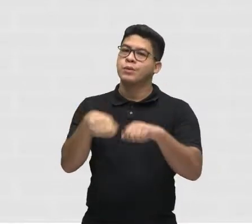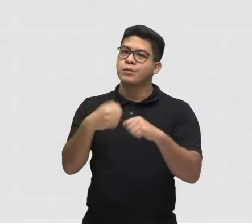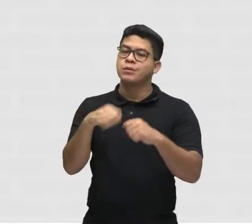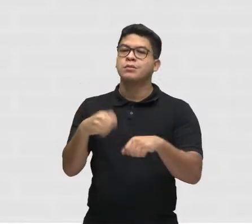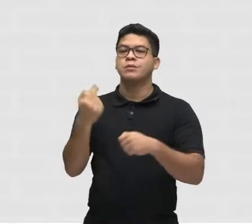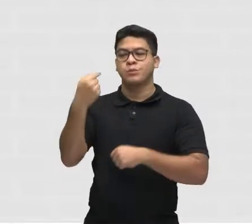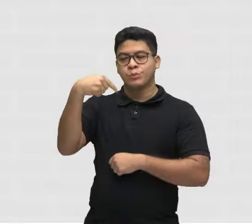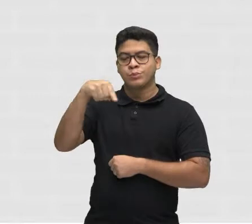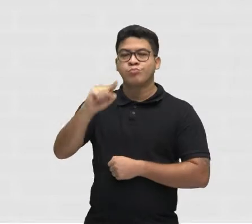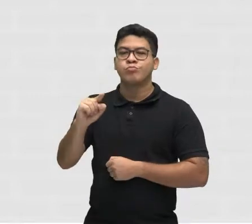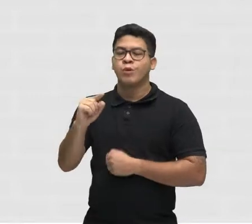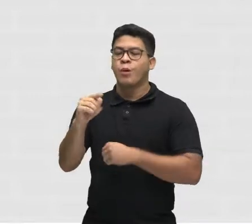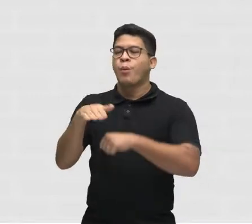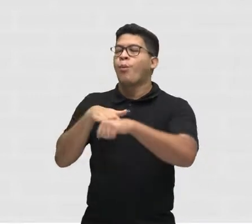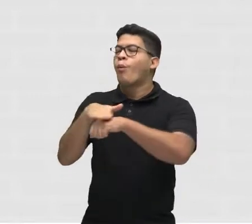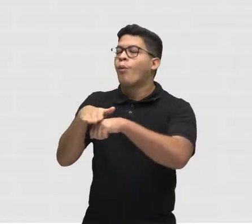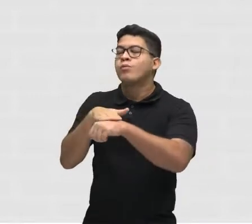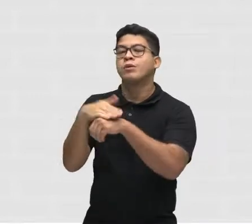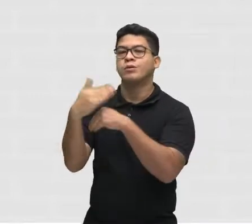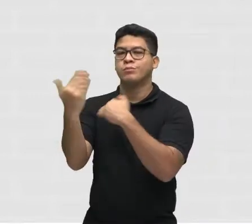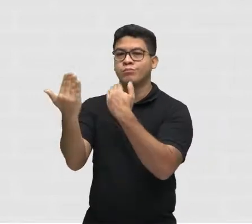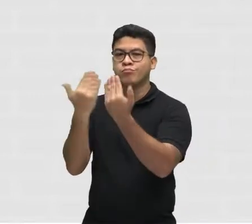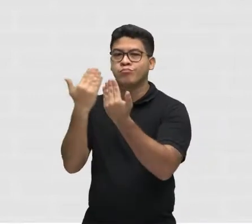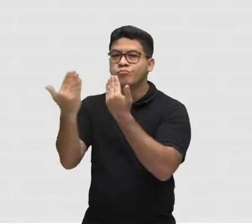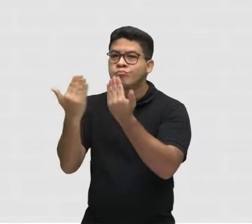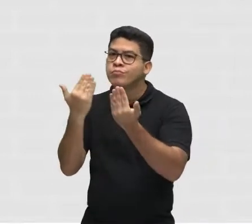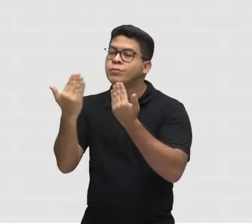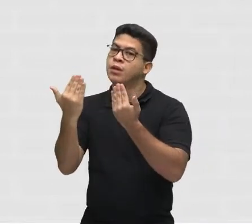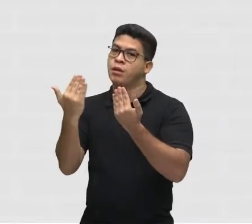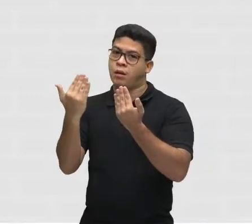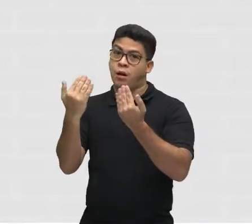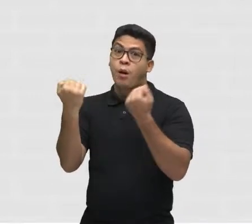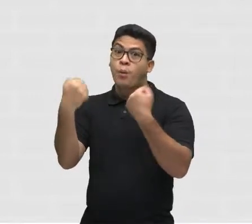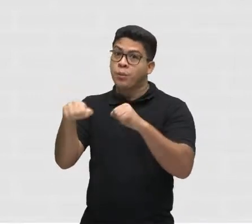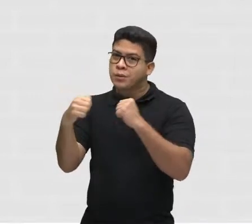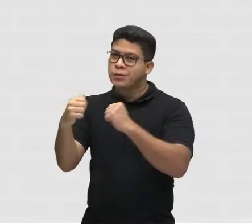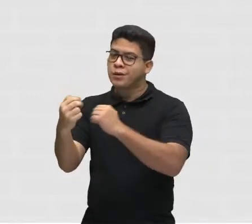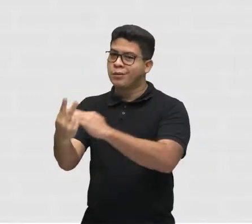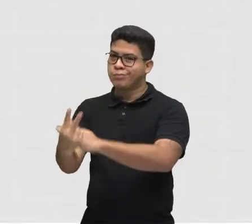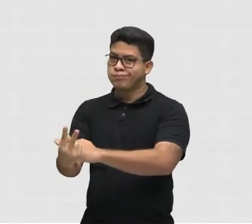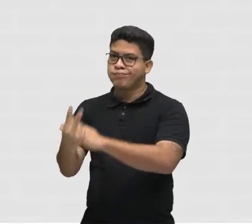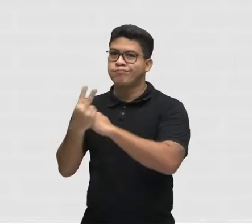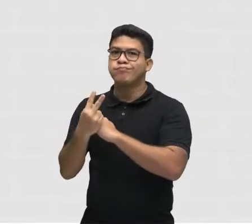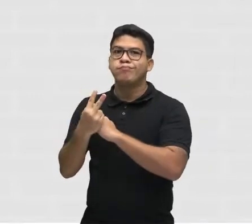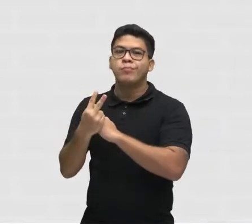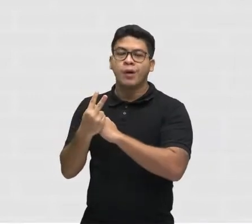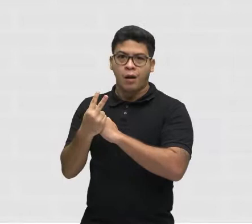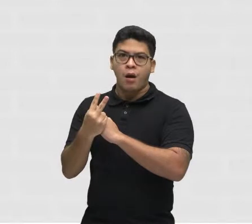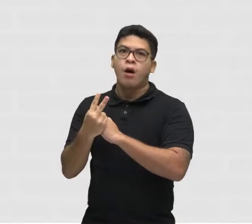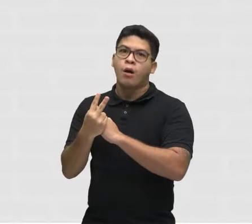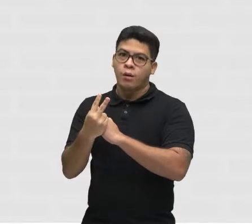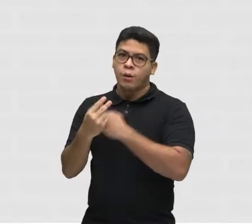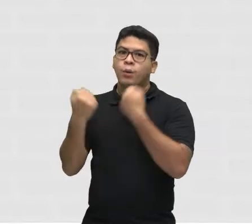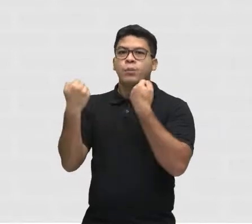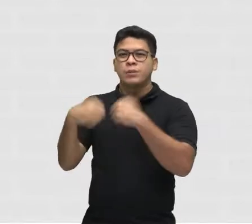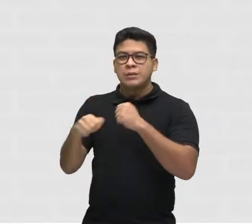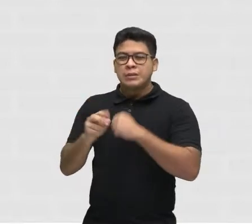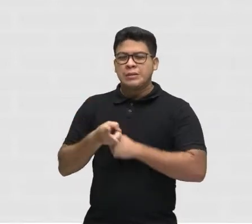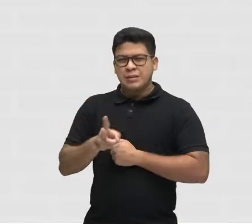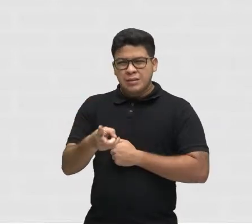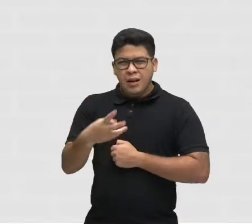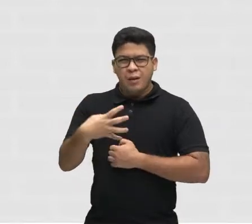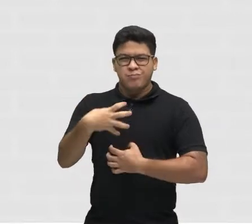né? Preciso buscar alguém, preciso buscar algum apoio, porque essa condição de estar sempre em sofrimento